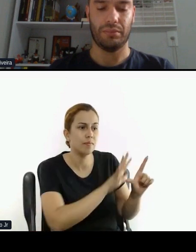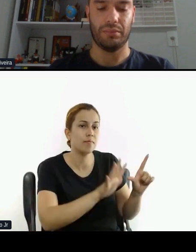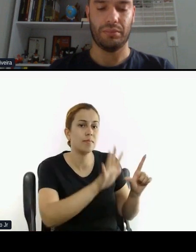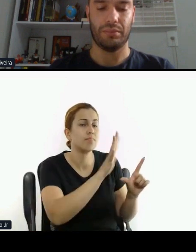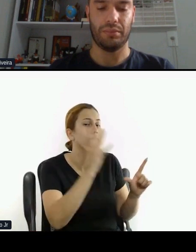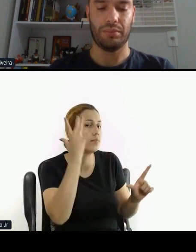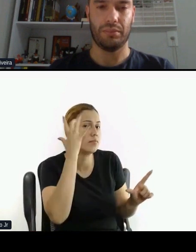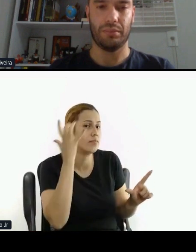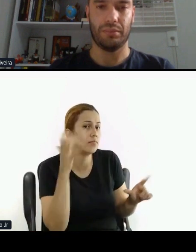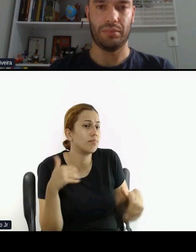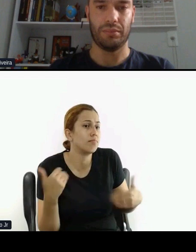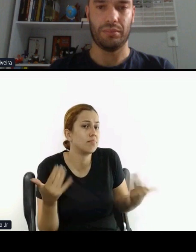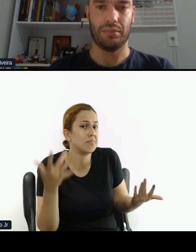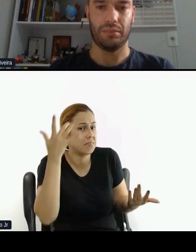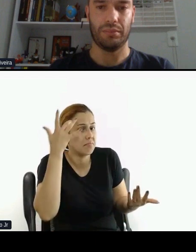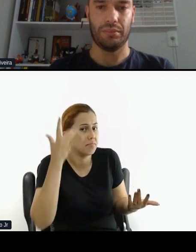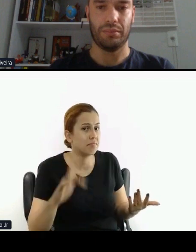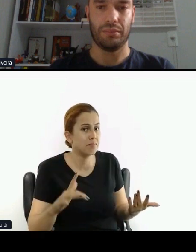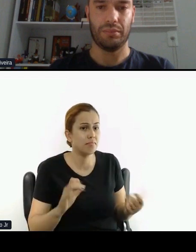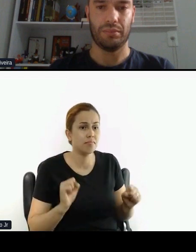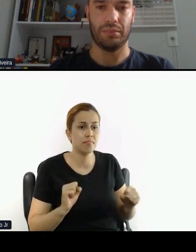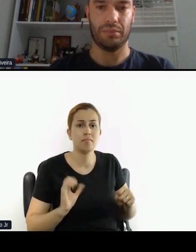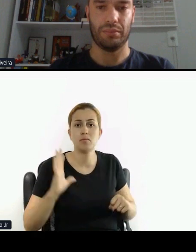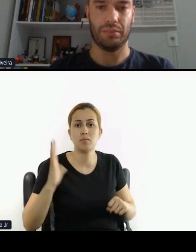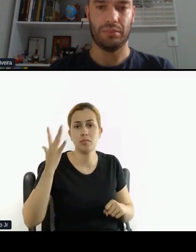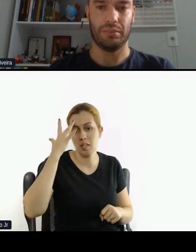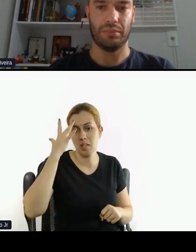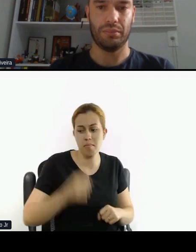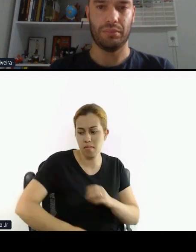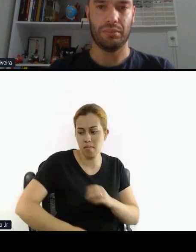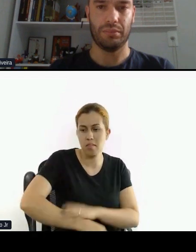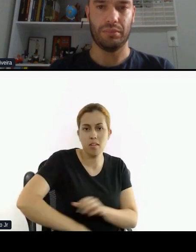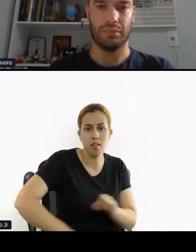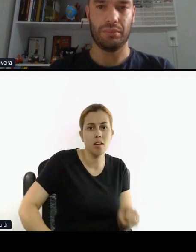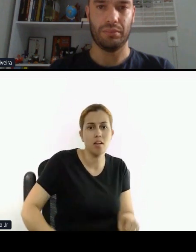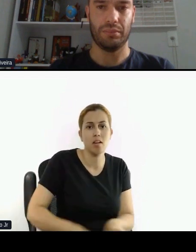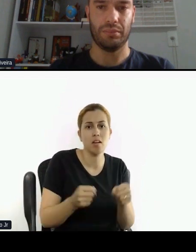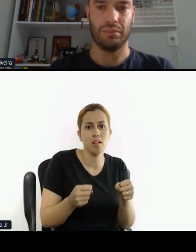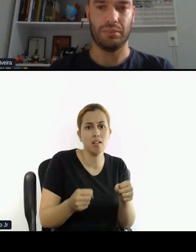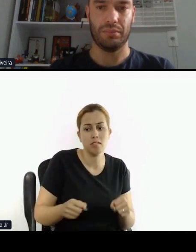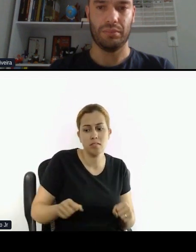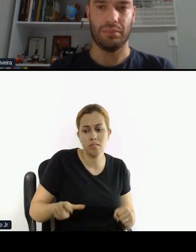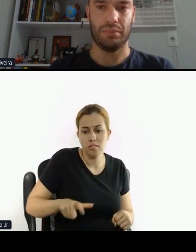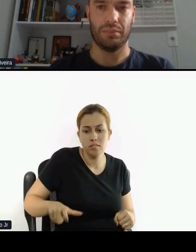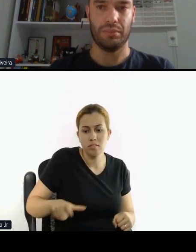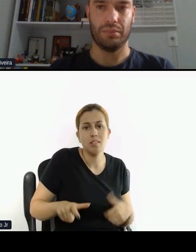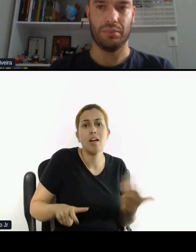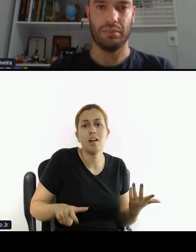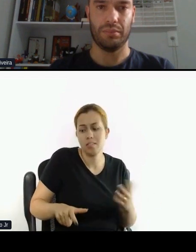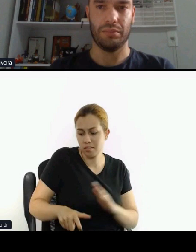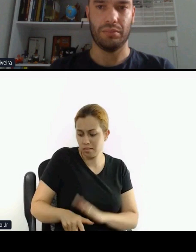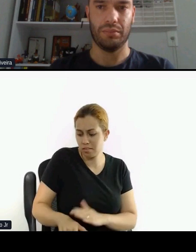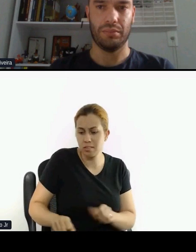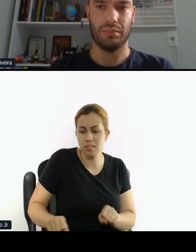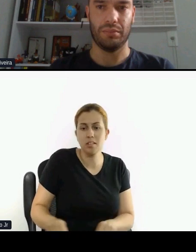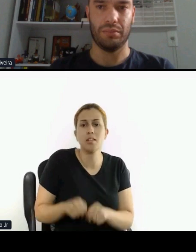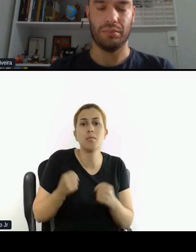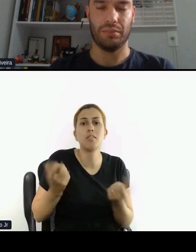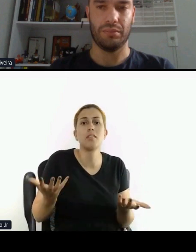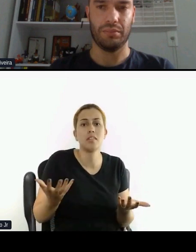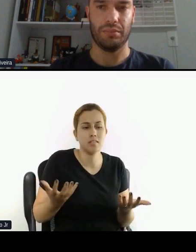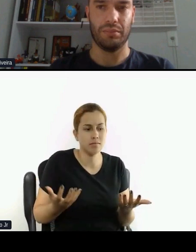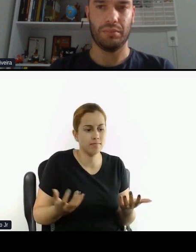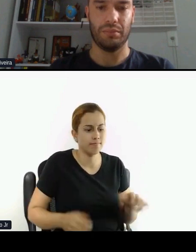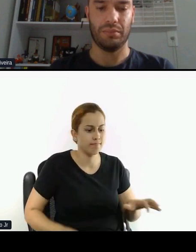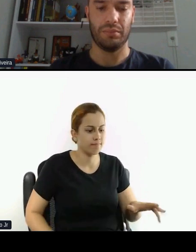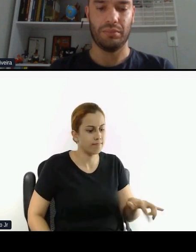pode ser que amanhã eu tenha uma limitação física, quebra um braço, eu utilizo apenas o meu mouse para poder fazer movimento. Mas será que tudo que eu faço hoje,